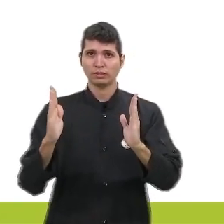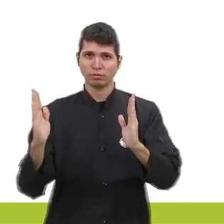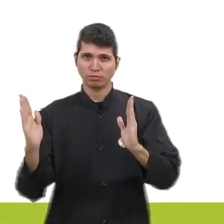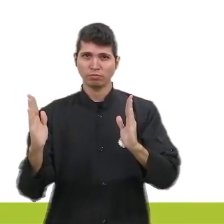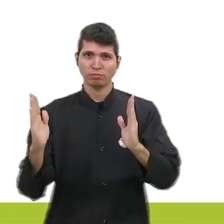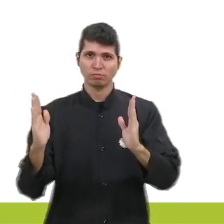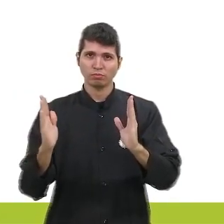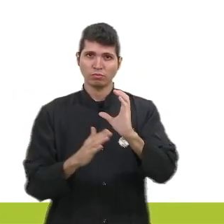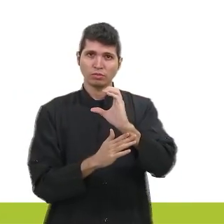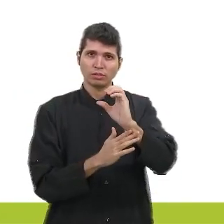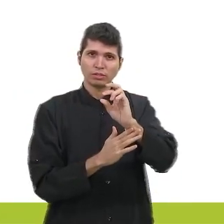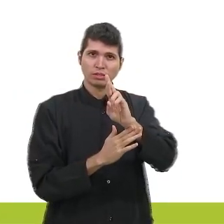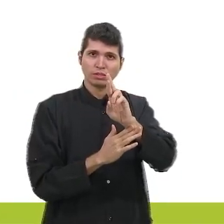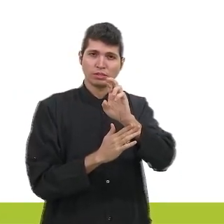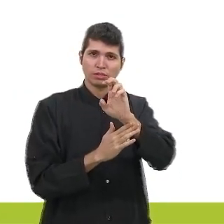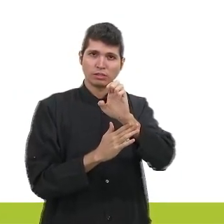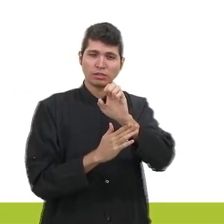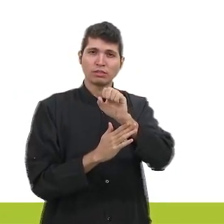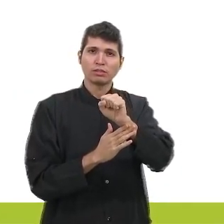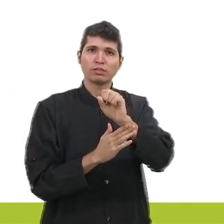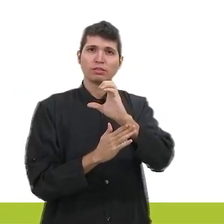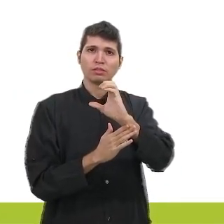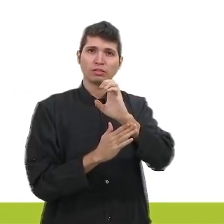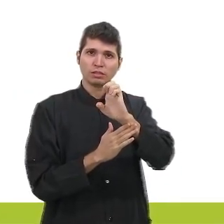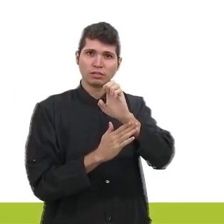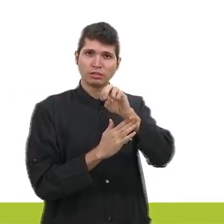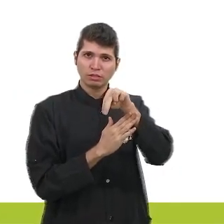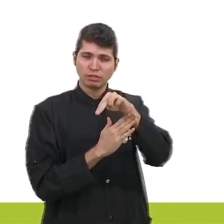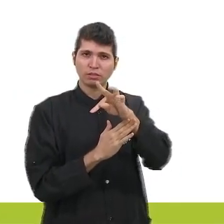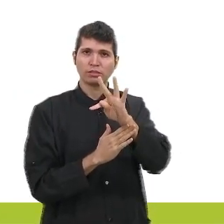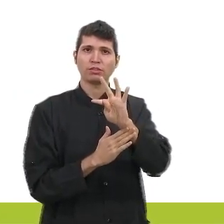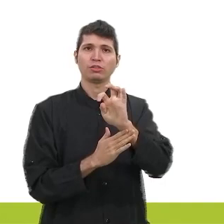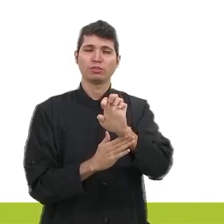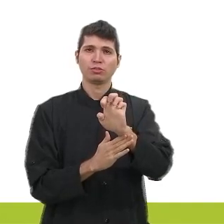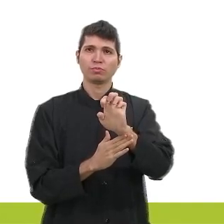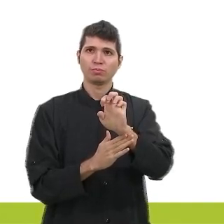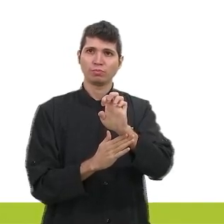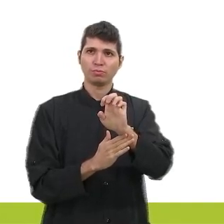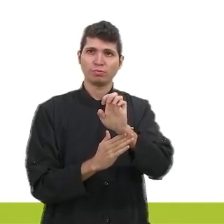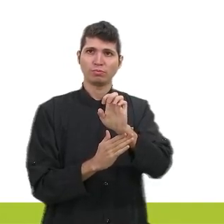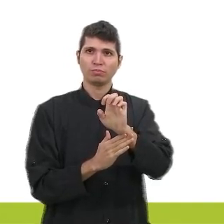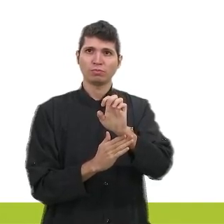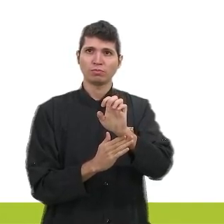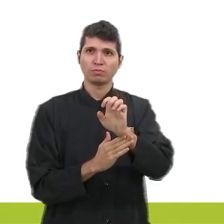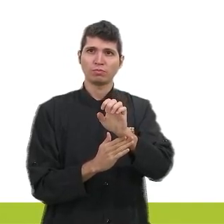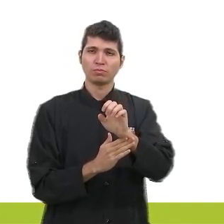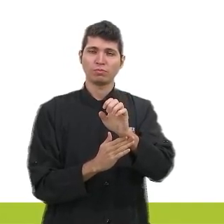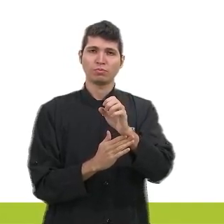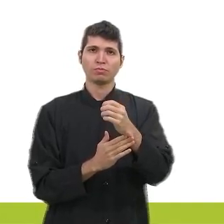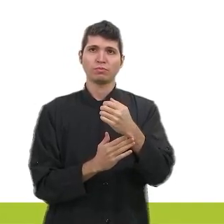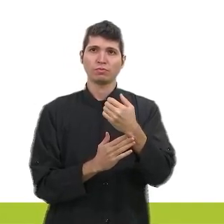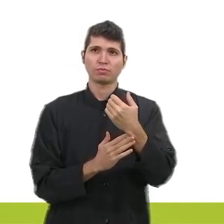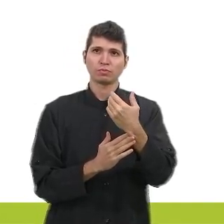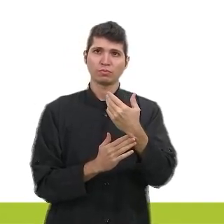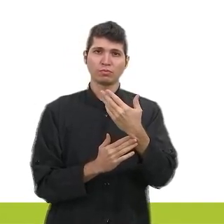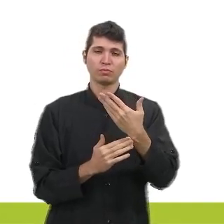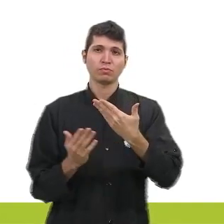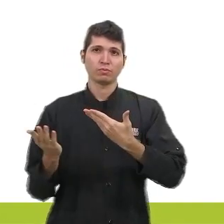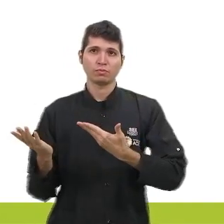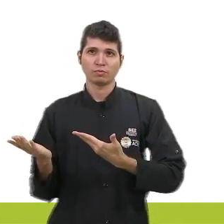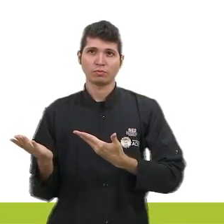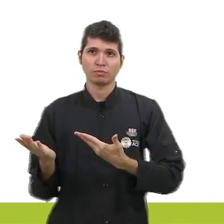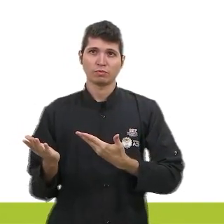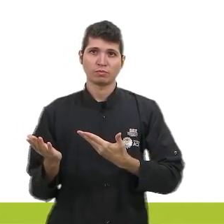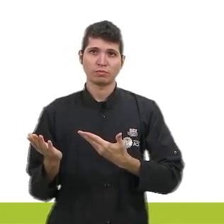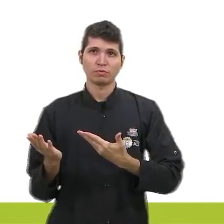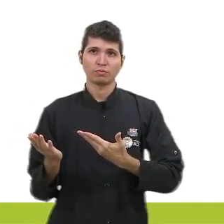eu quero que vocês peguem essa dica aqui de ouro para vocês, né? E não larga, tá, gente? Nessa função aqui, ó, eu vou pegar